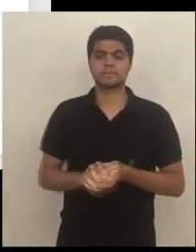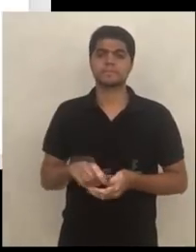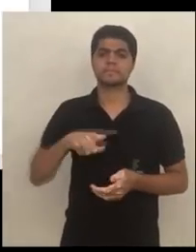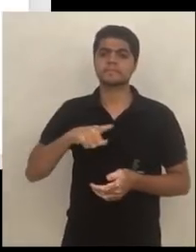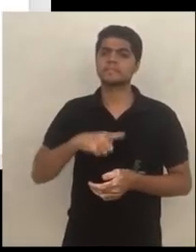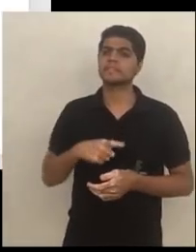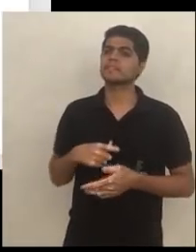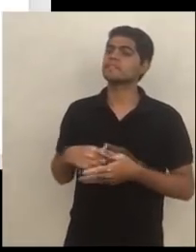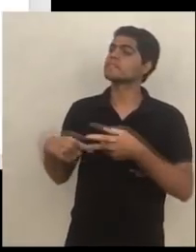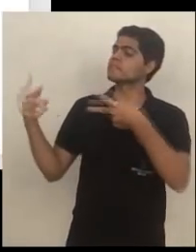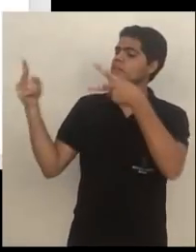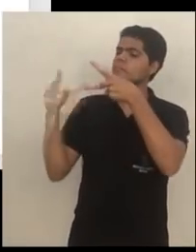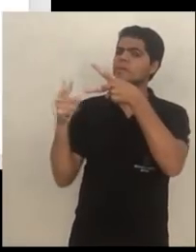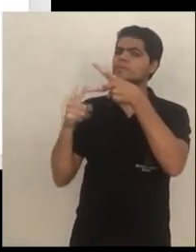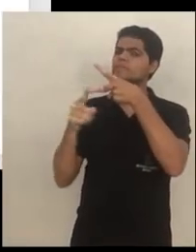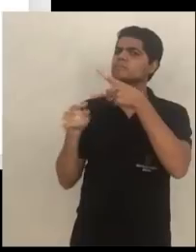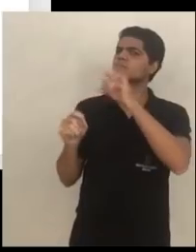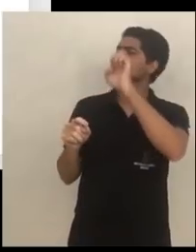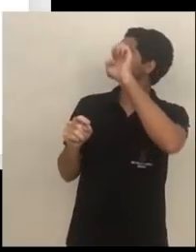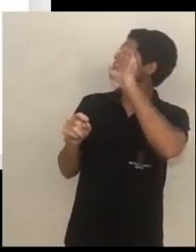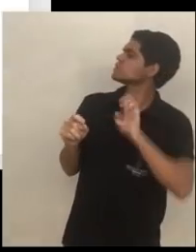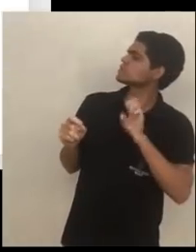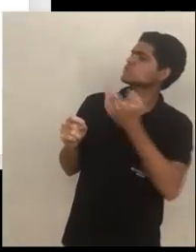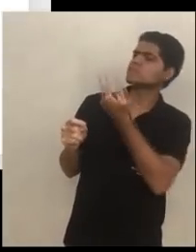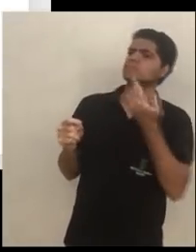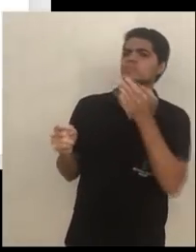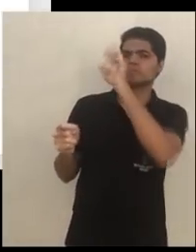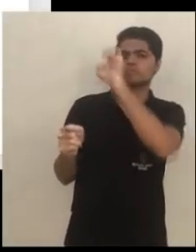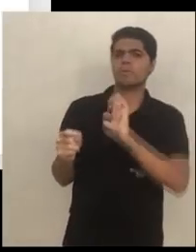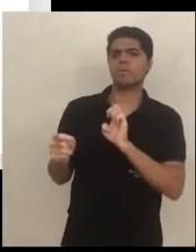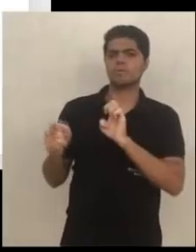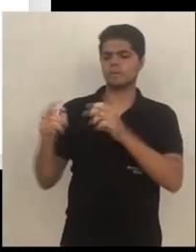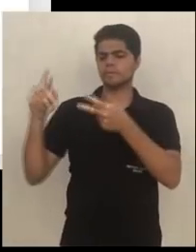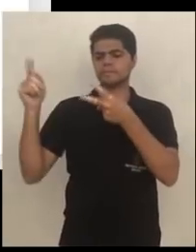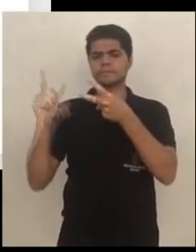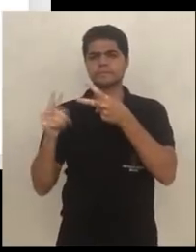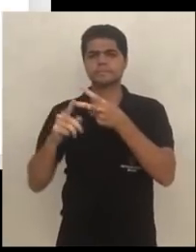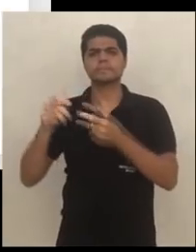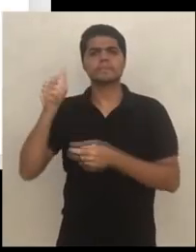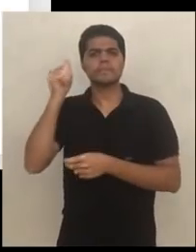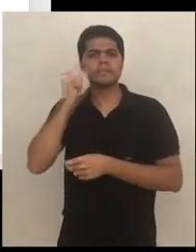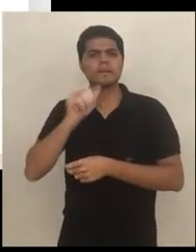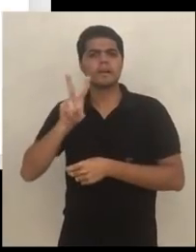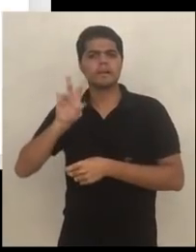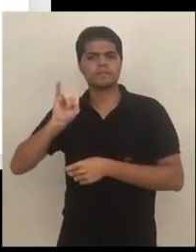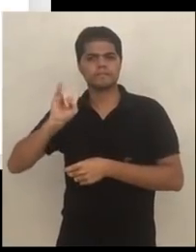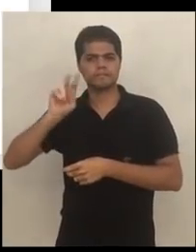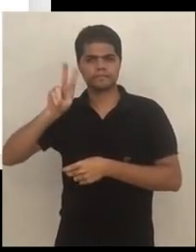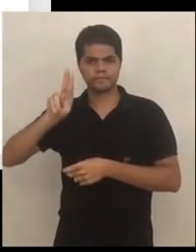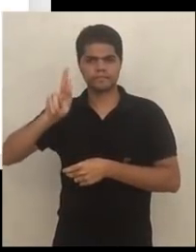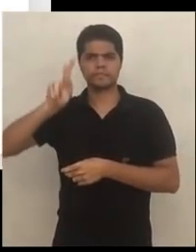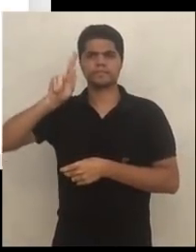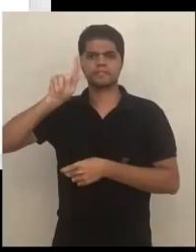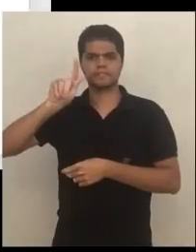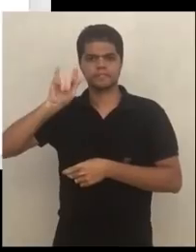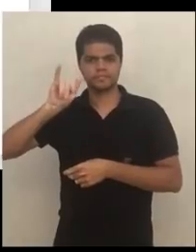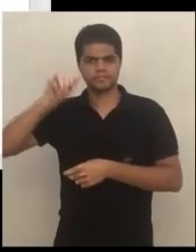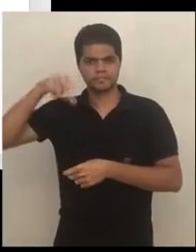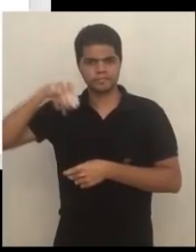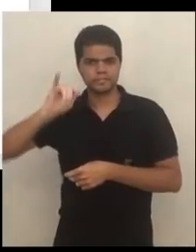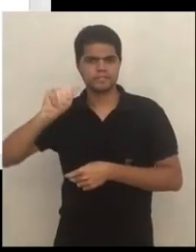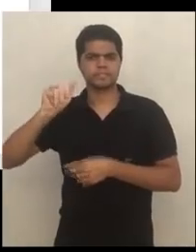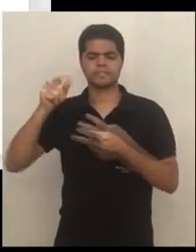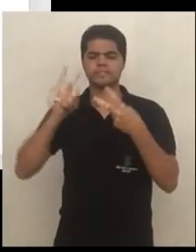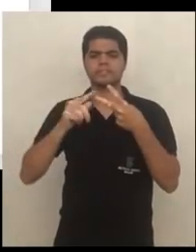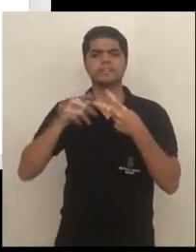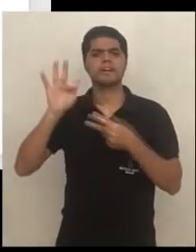esquerda, a parte de baixo, tem o Rogério Dias, a Vanusa, a Fátima, a Virgínia e a Sandra. Então, o Rogério Dias,